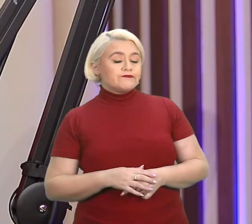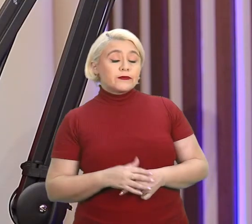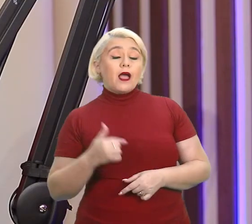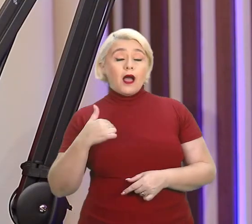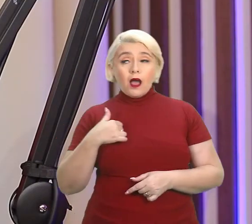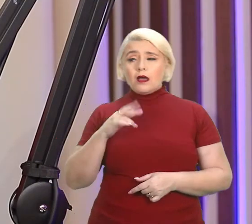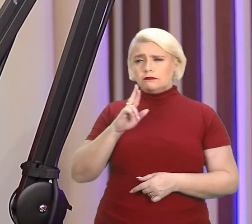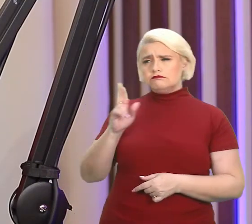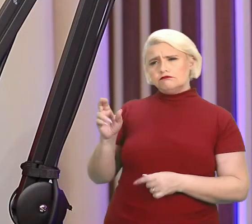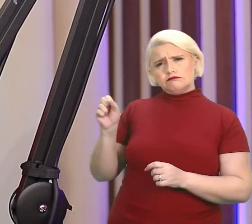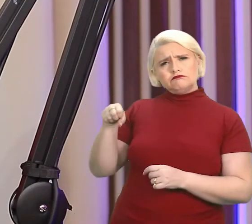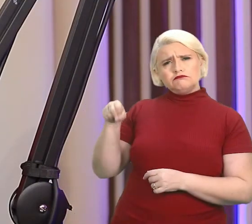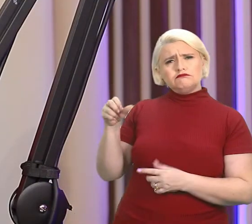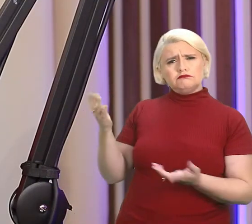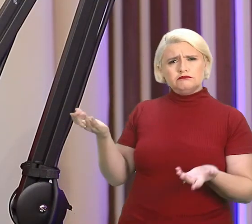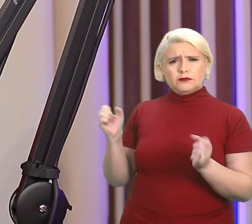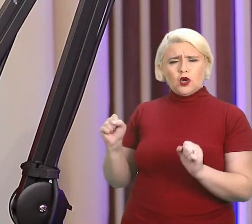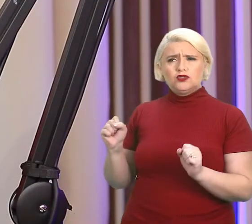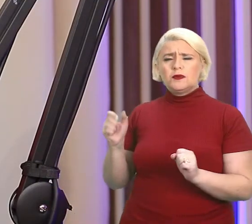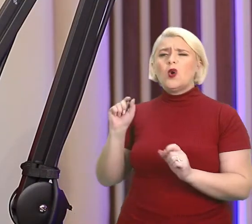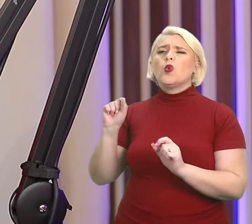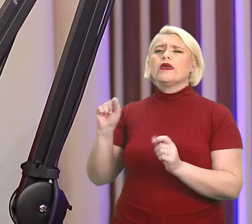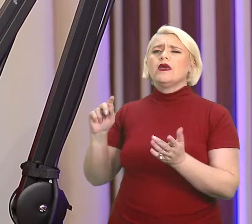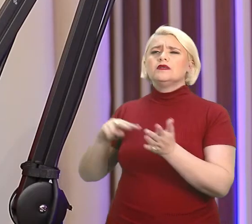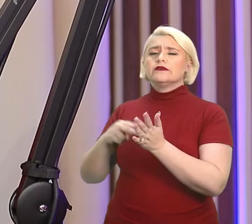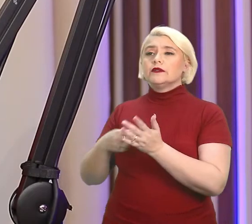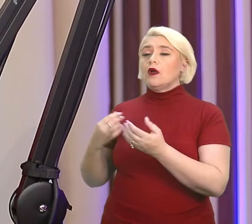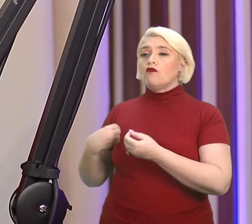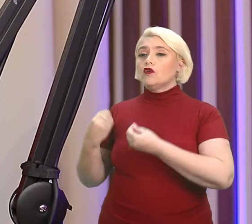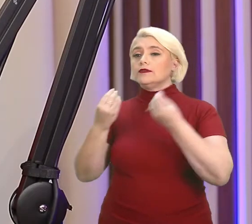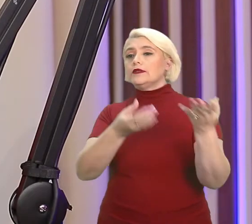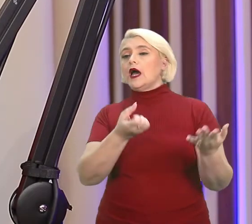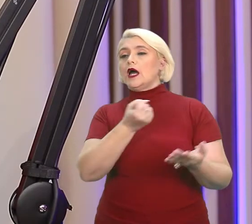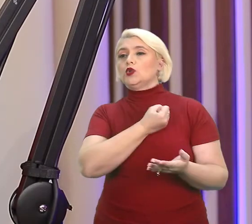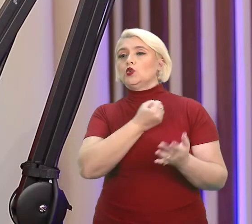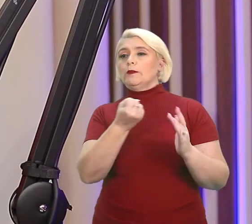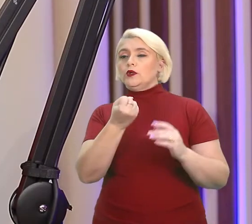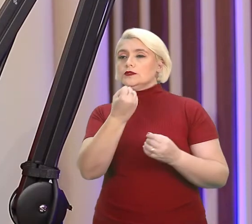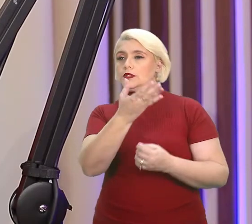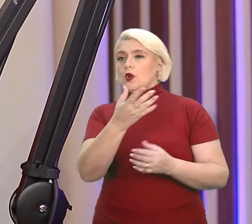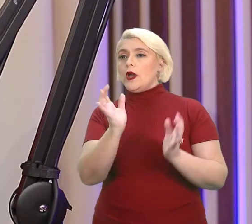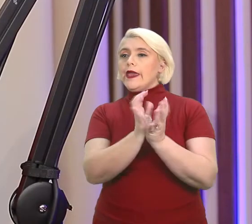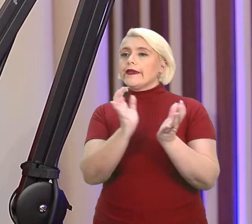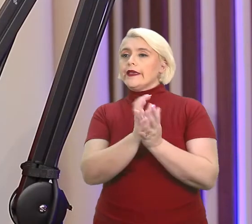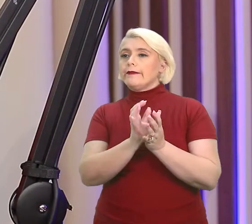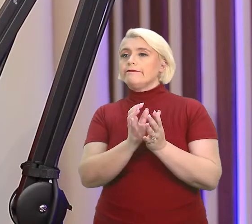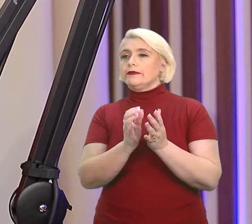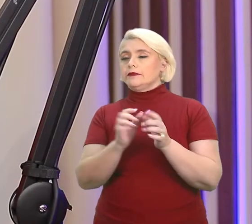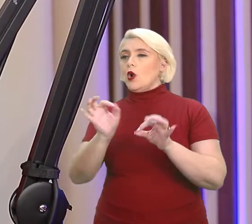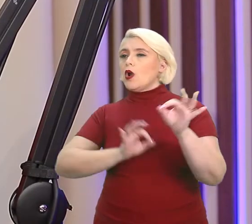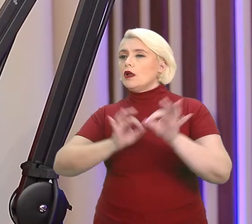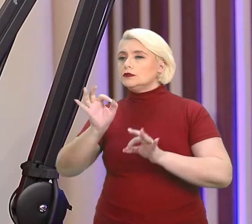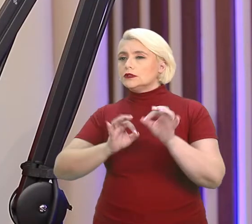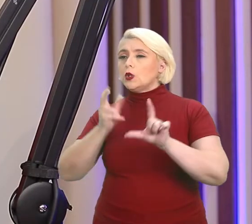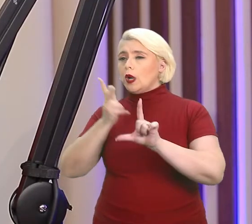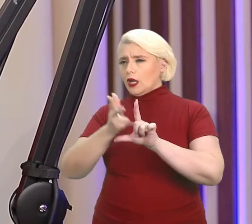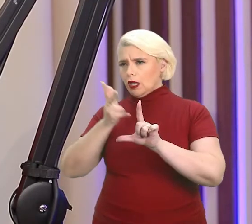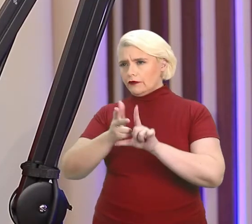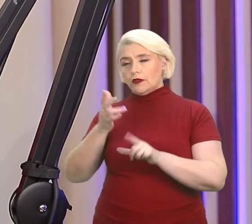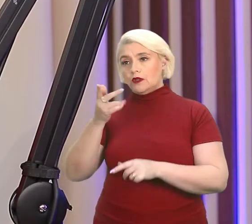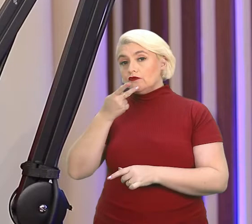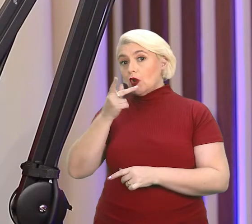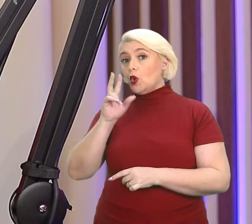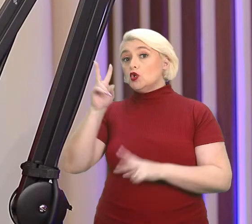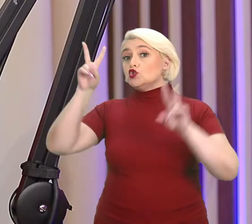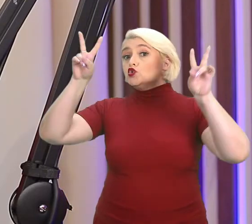E aí eu falei assim, posso, mas o que é? Não, então eu vou passar seu contato aqui para a equipe que está organizando essa live. Não falou o